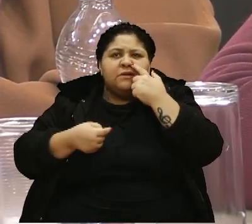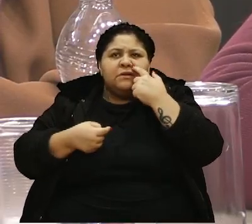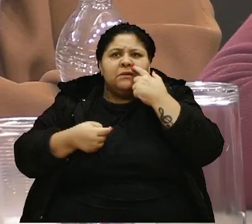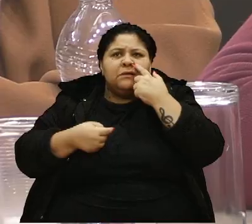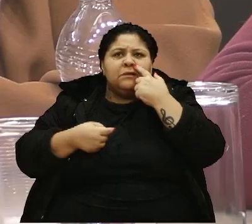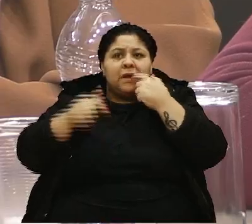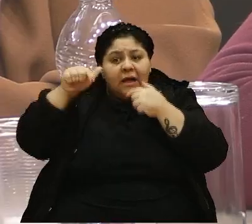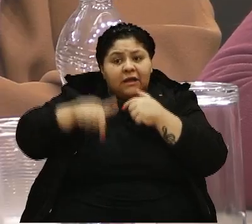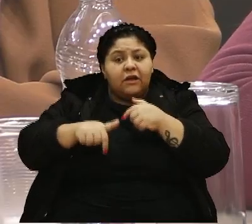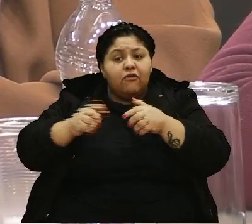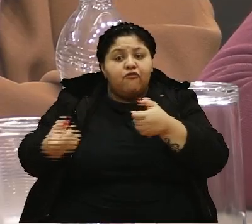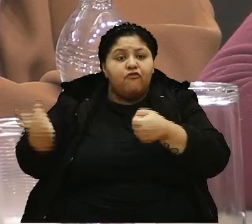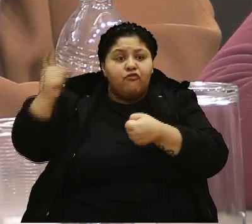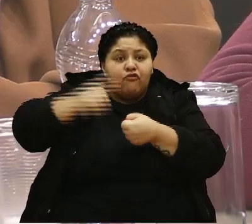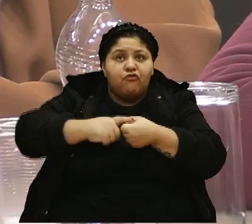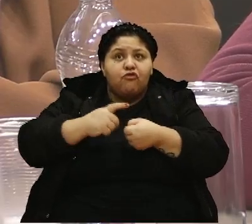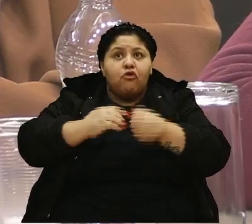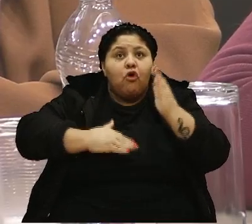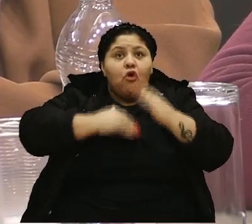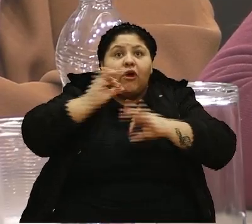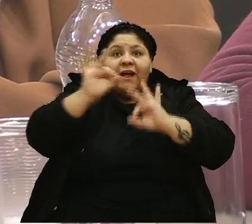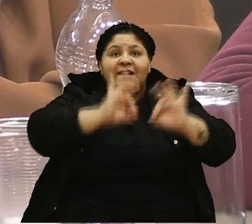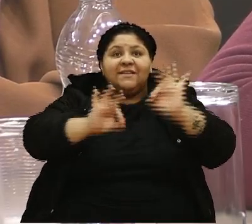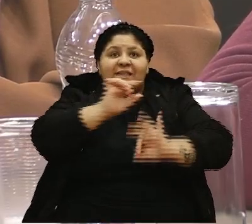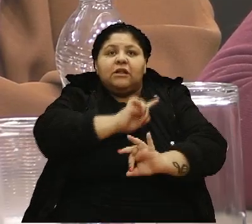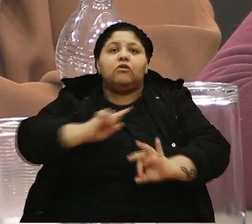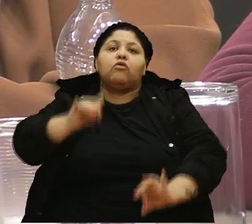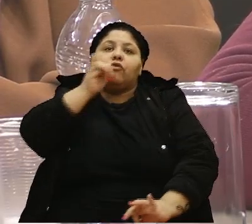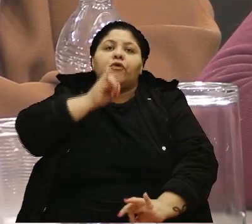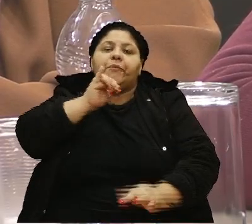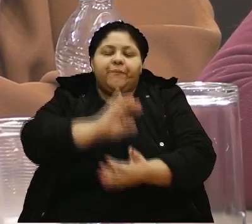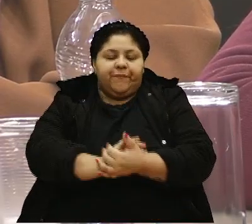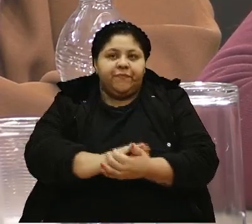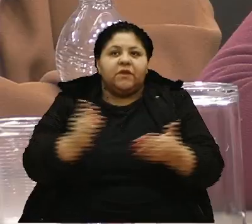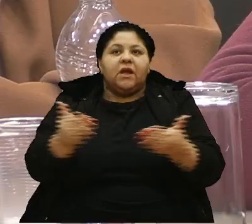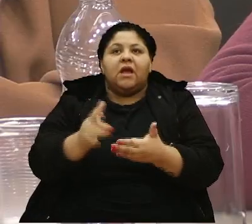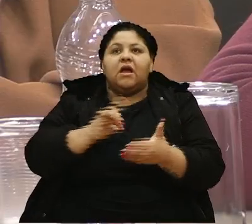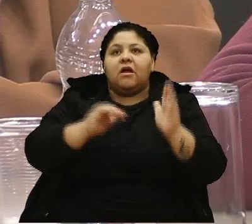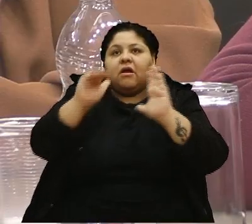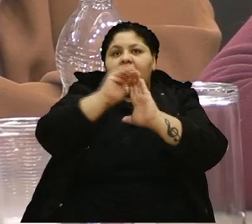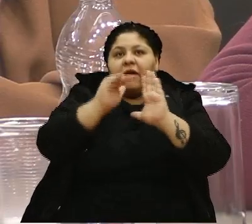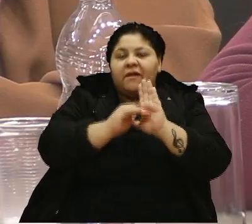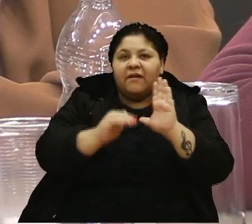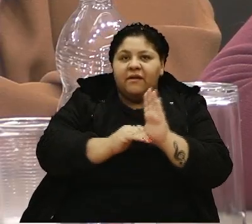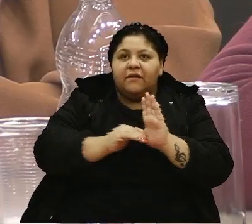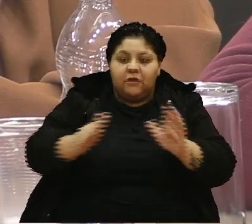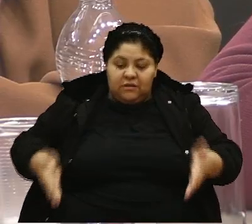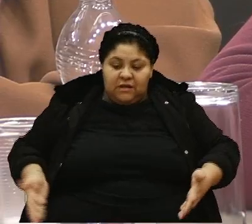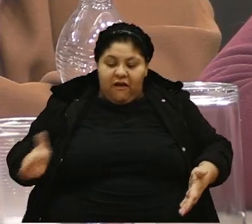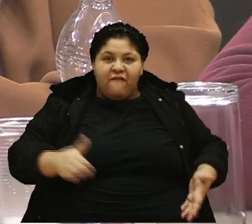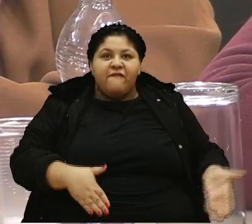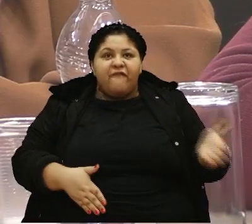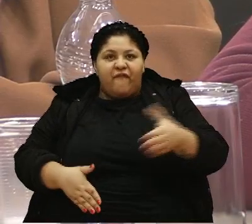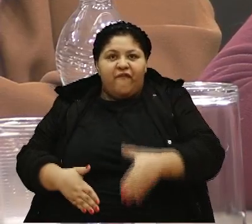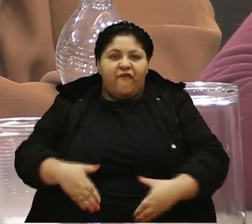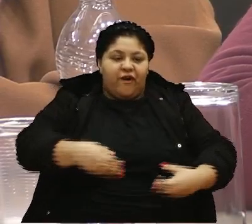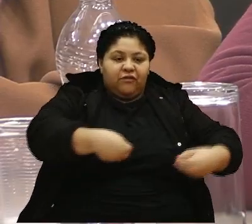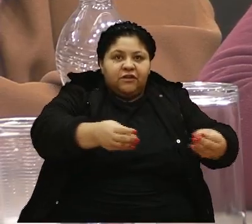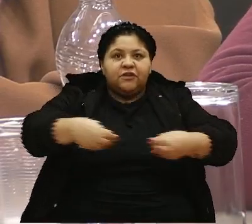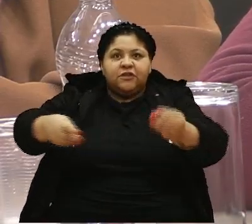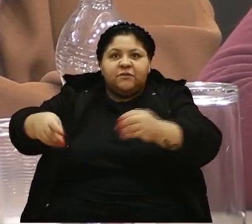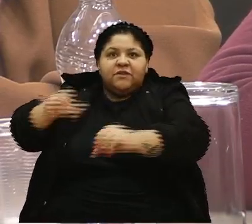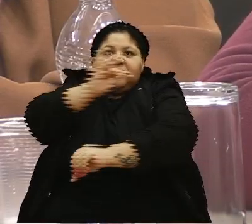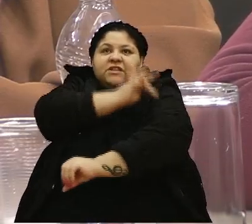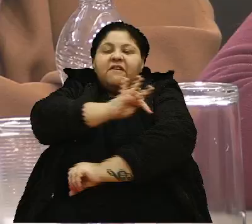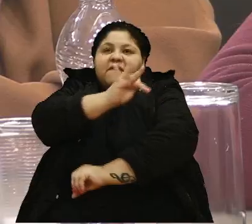pauta novamente, construído com o governo. Por exemplo, agora tem o programa das fraldas que estão sendo distribuídas nas farmácias de São